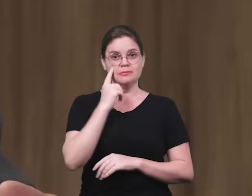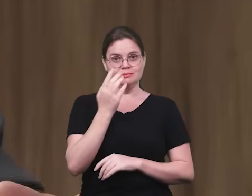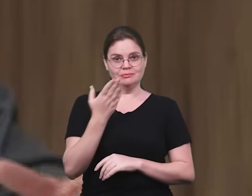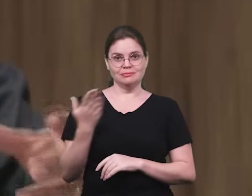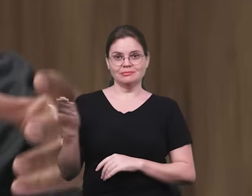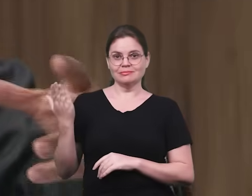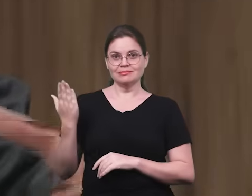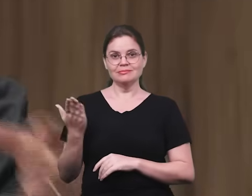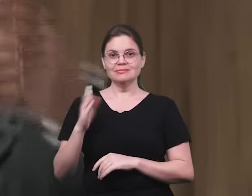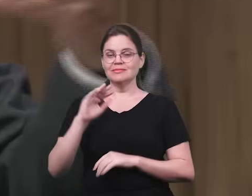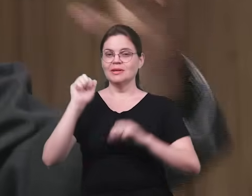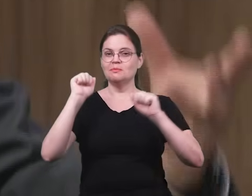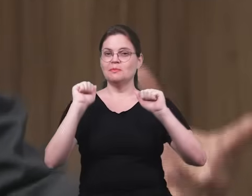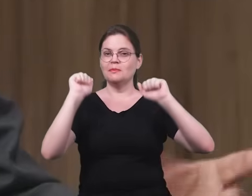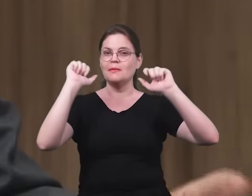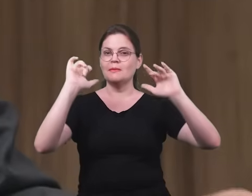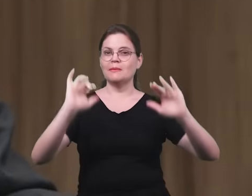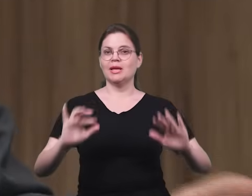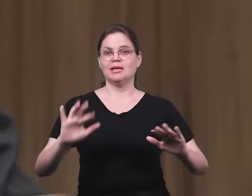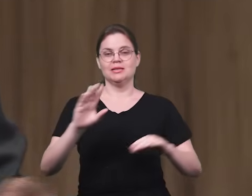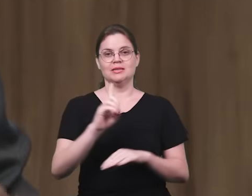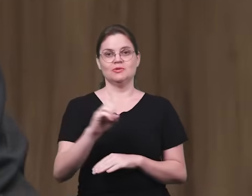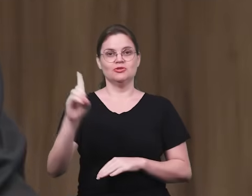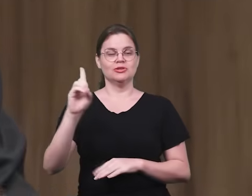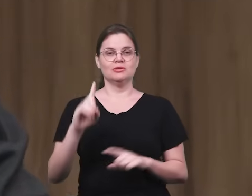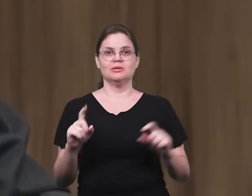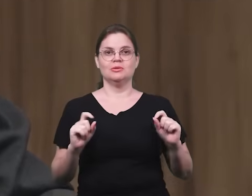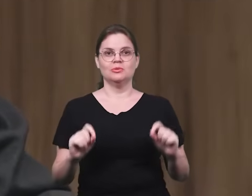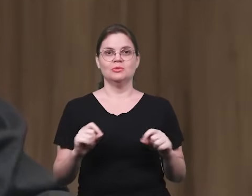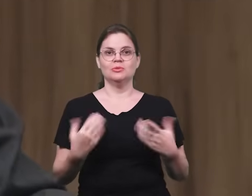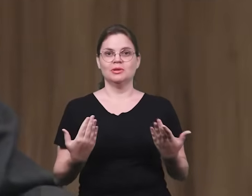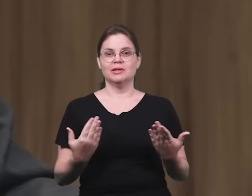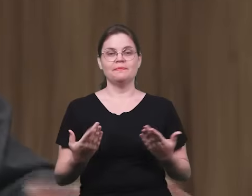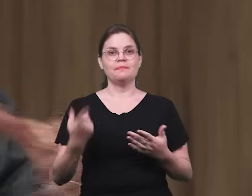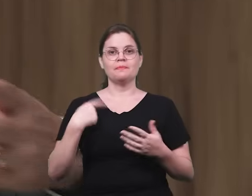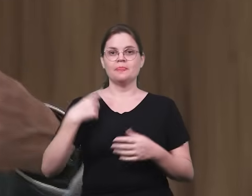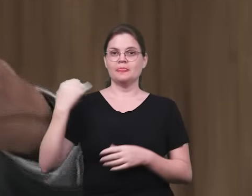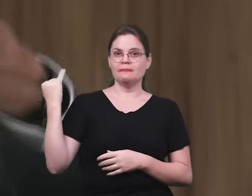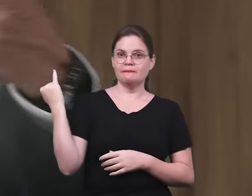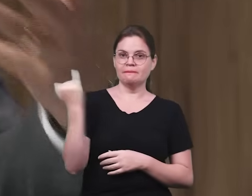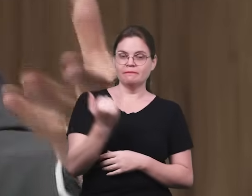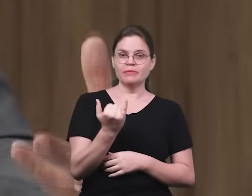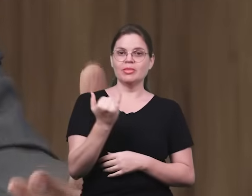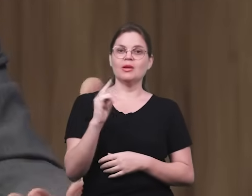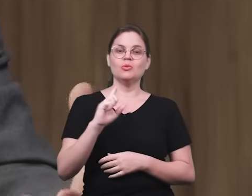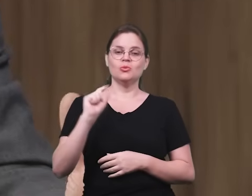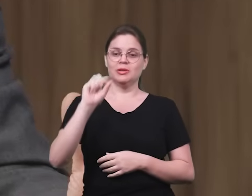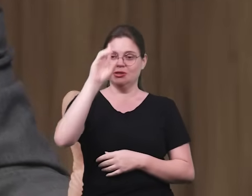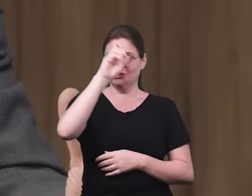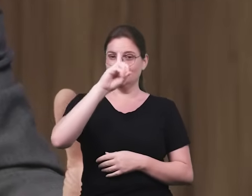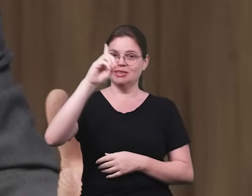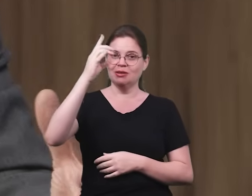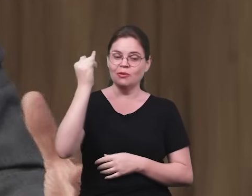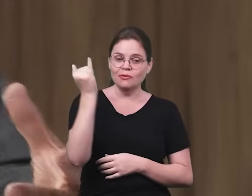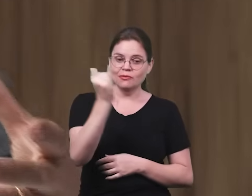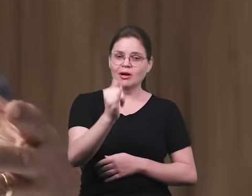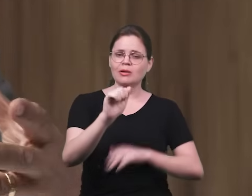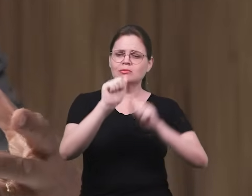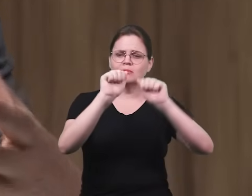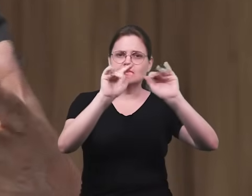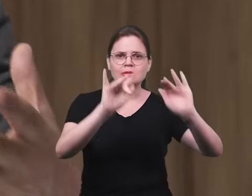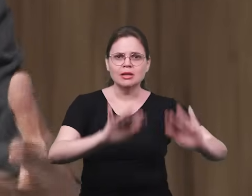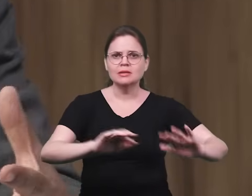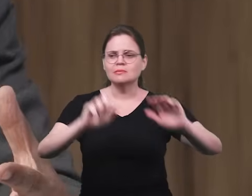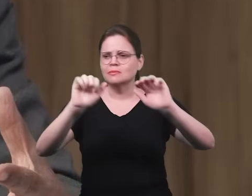Então veja, a bênção de Deus na verdade, o pronunciamento gracioso de Deus